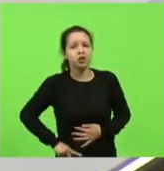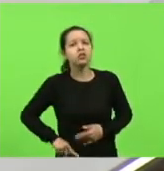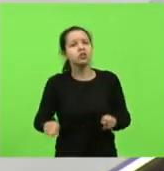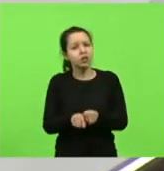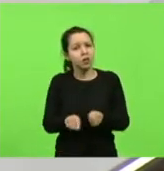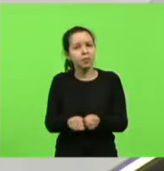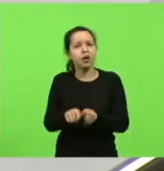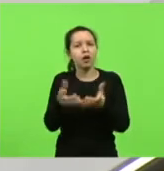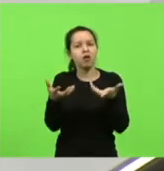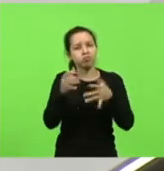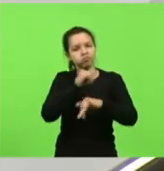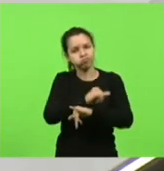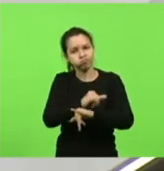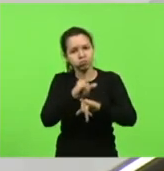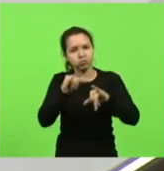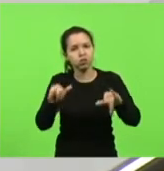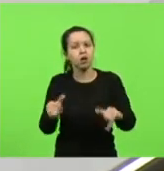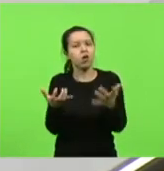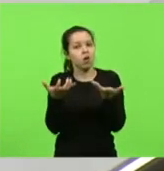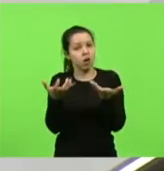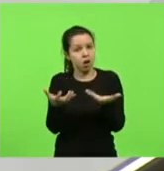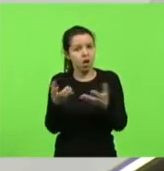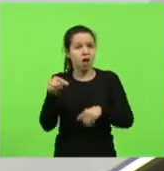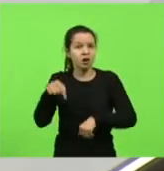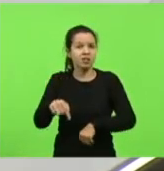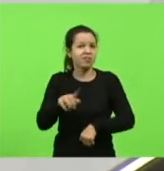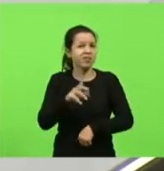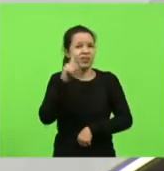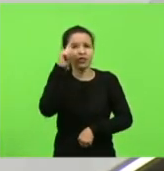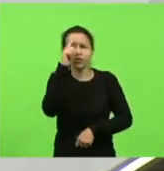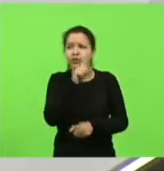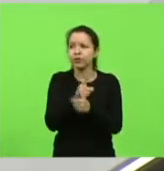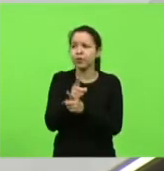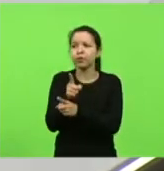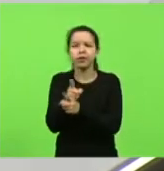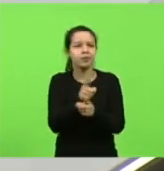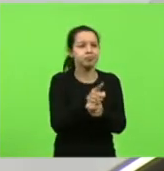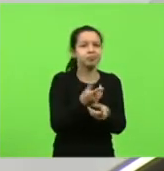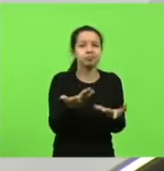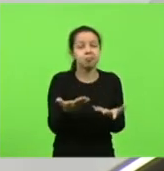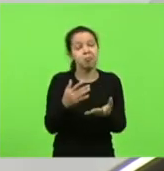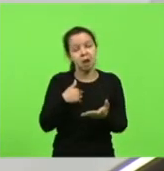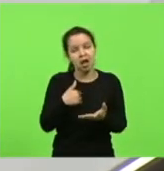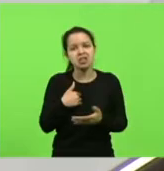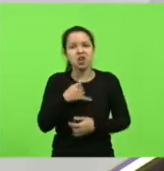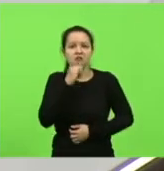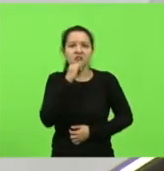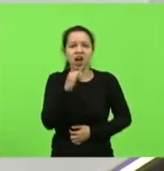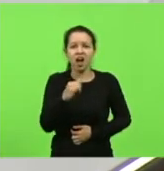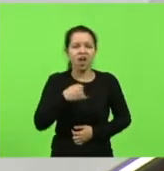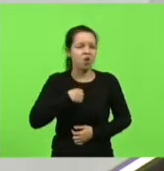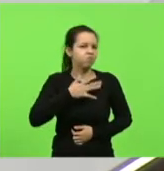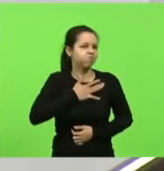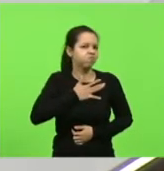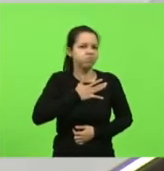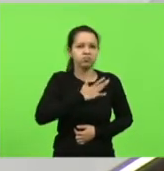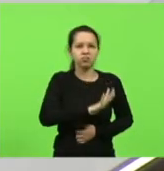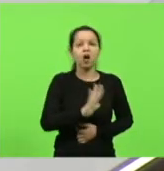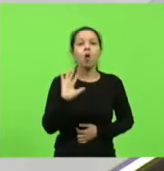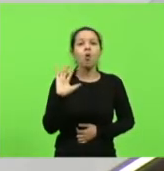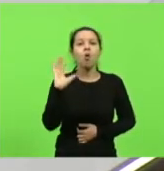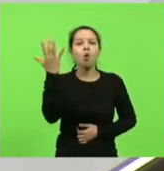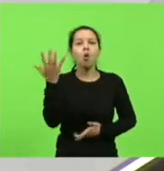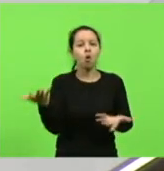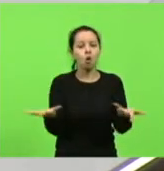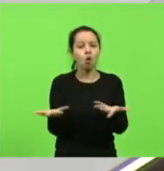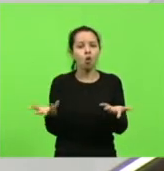manifestar, e queria que tivesse aqui, mas é muito difícil encontrá-lo aqui no plenário, mas queria deixar aqui o meu desagrado ao que aconteceu hoje cedo na